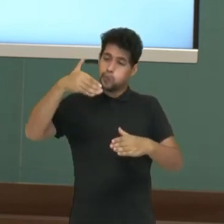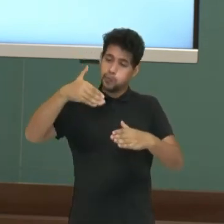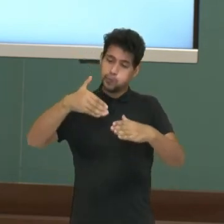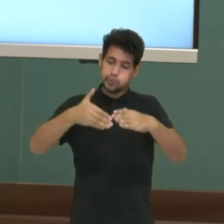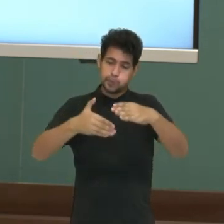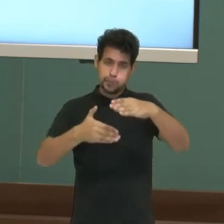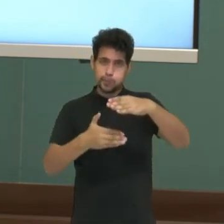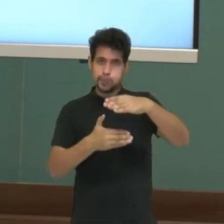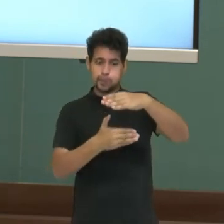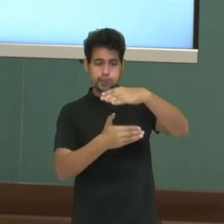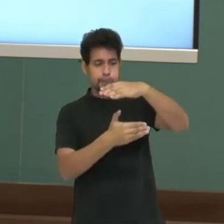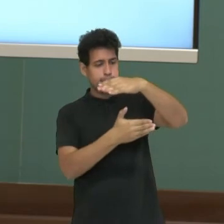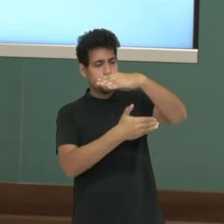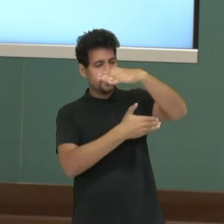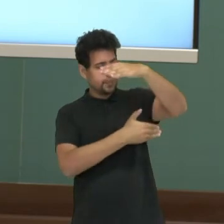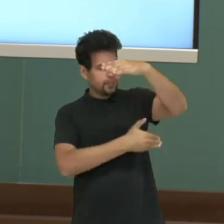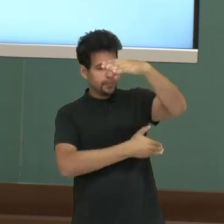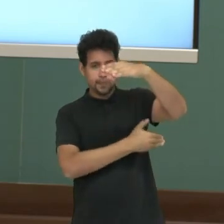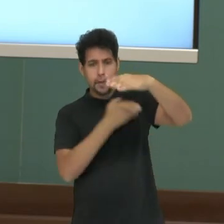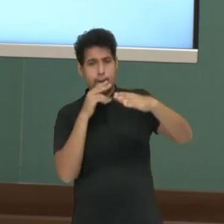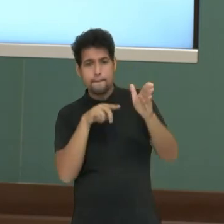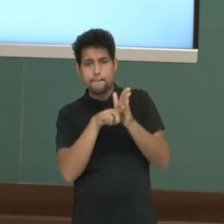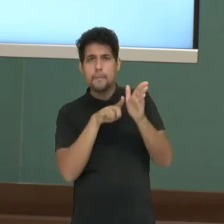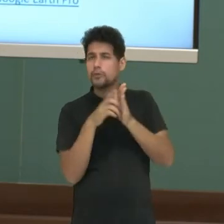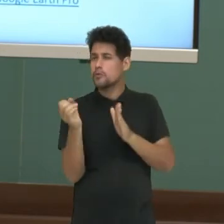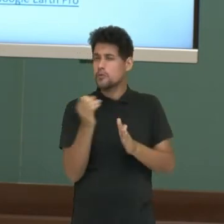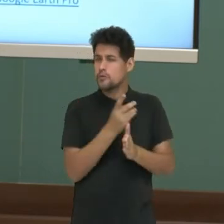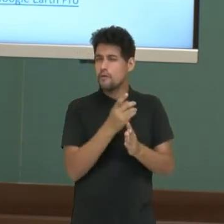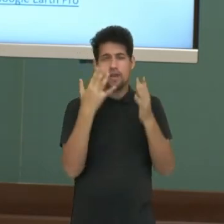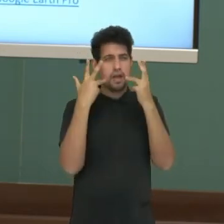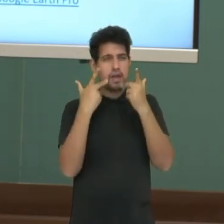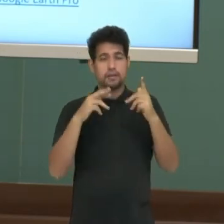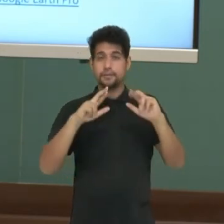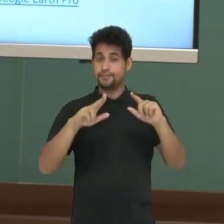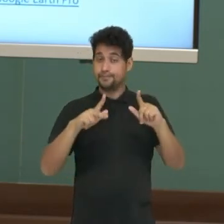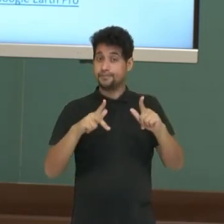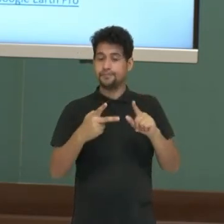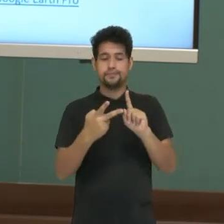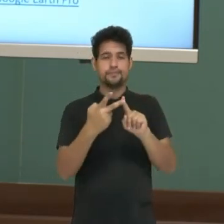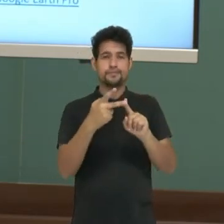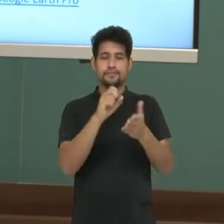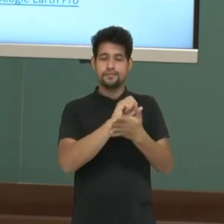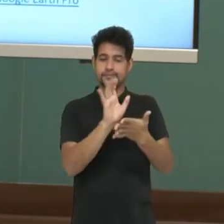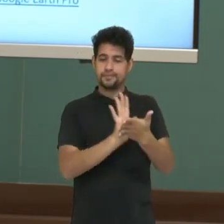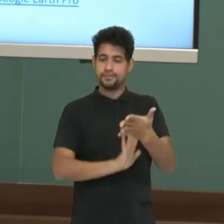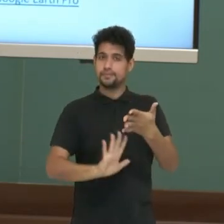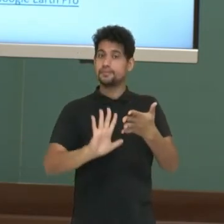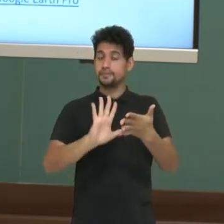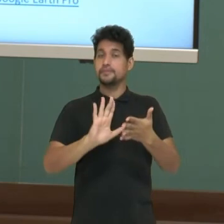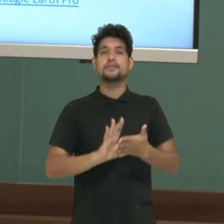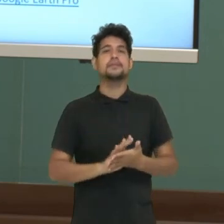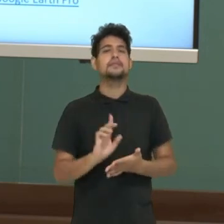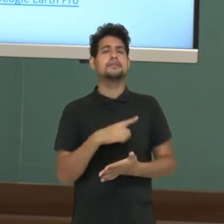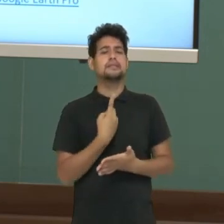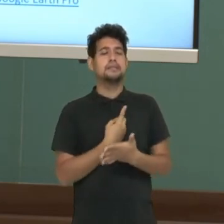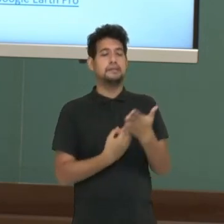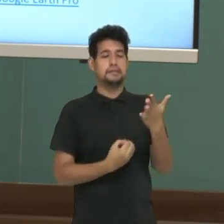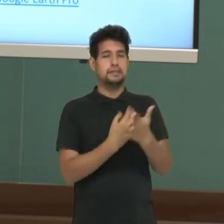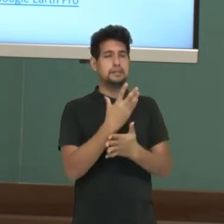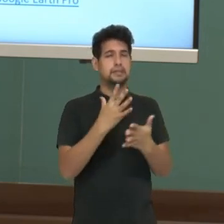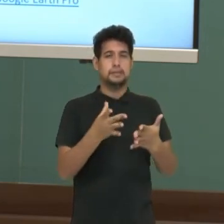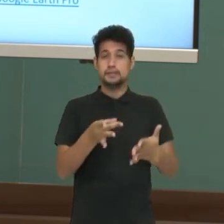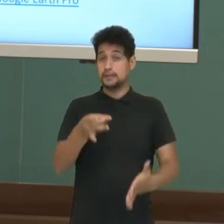região e acabam descobrindo novas espécies. Bom, segunda atividade então para a gente desenvolver aqui e